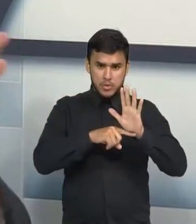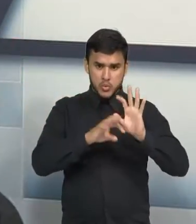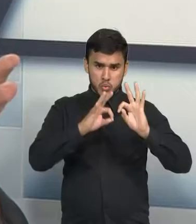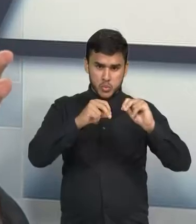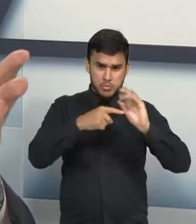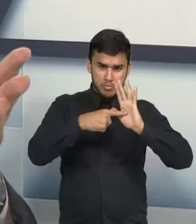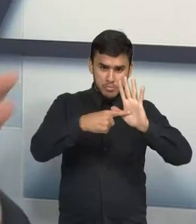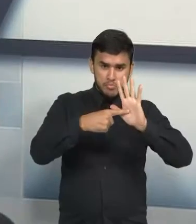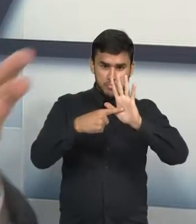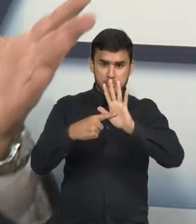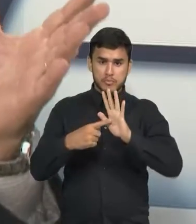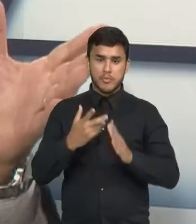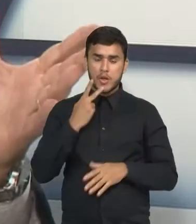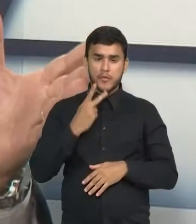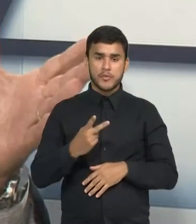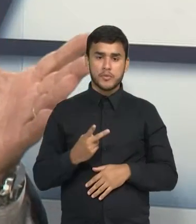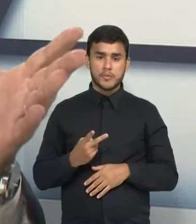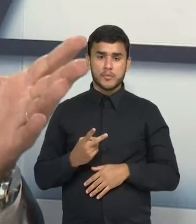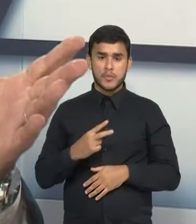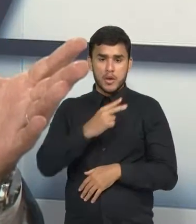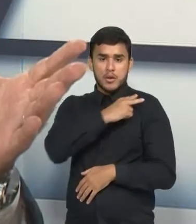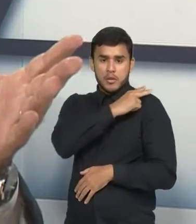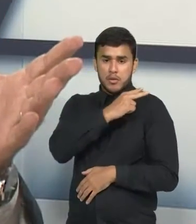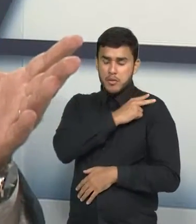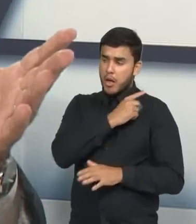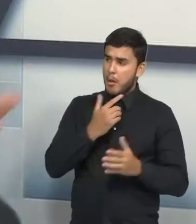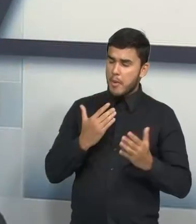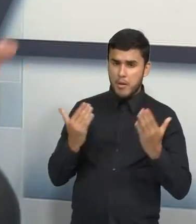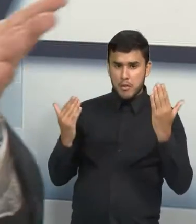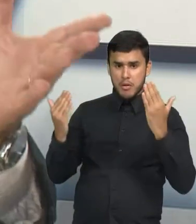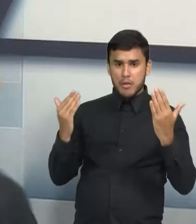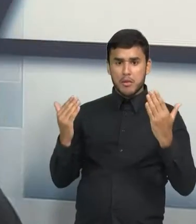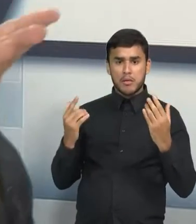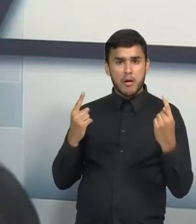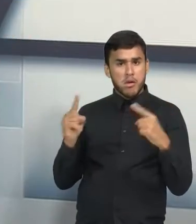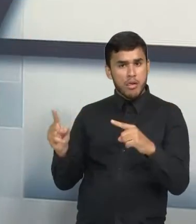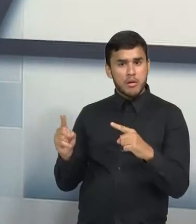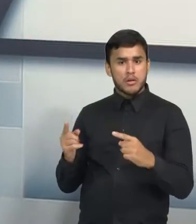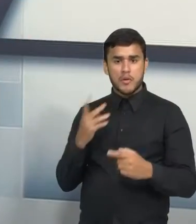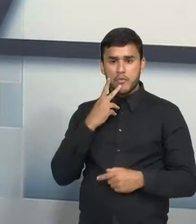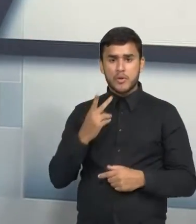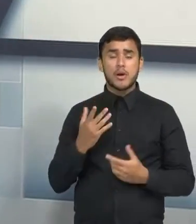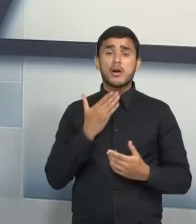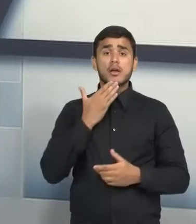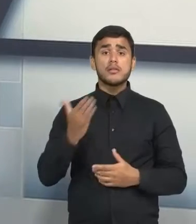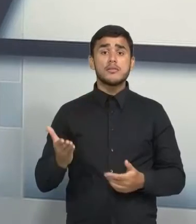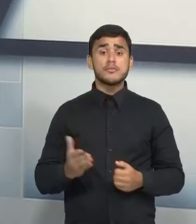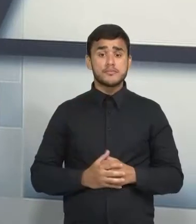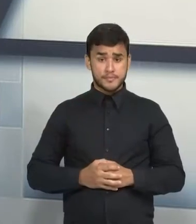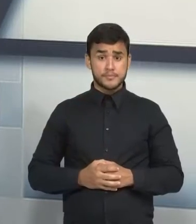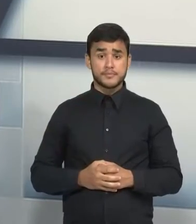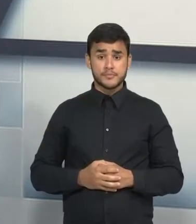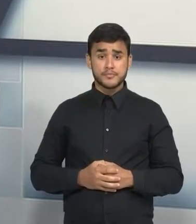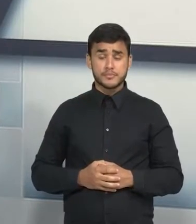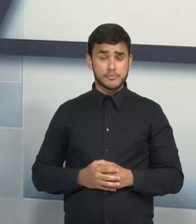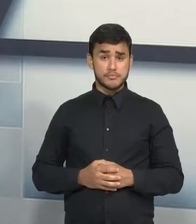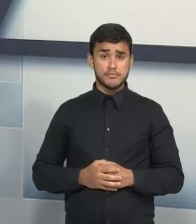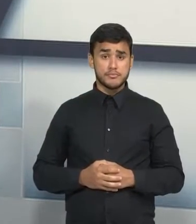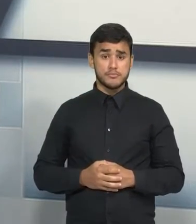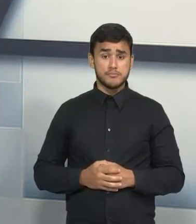as coisas lá, para se contrapor o plano de segurança do Capitão Wagner, e ganhou a eleição, está aí. Cadê o plano do Moroni? Quer dizer,